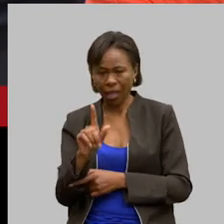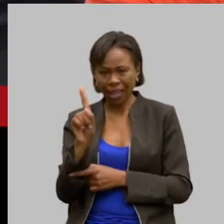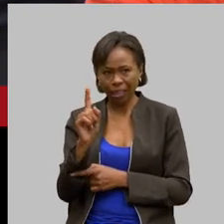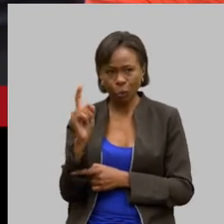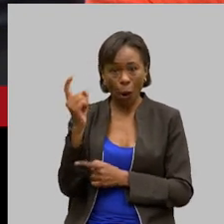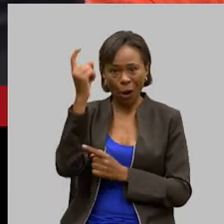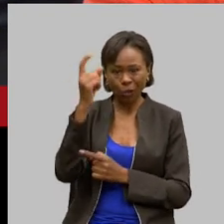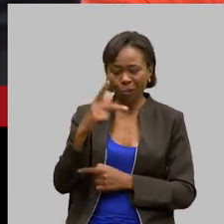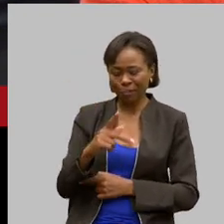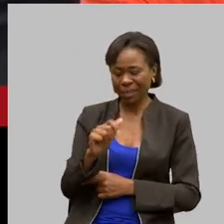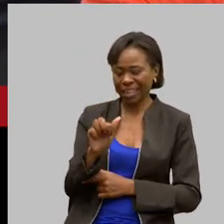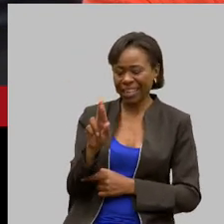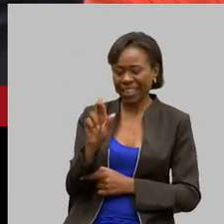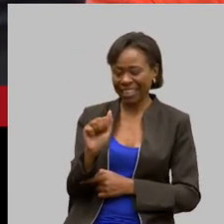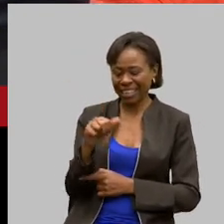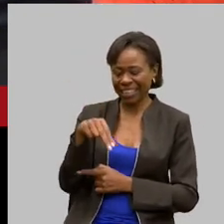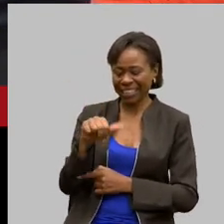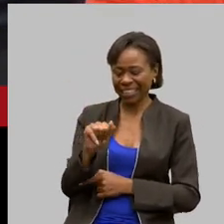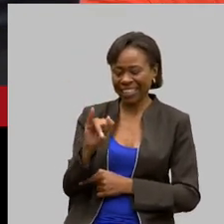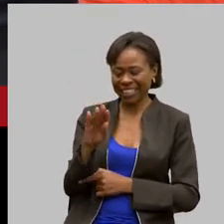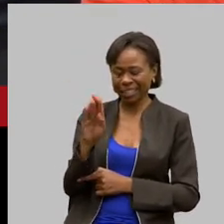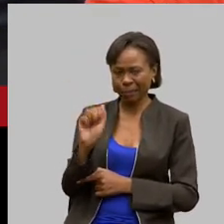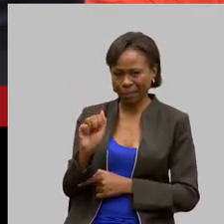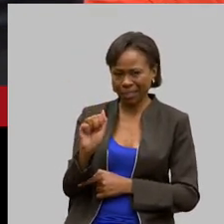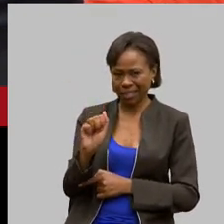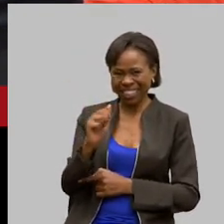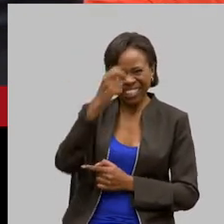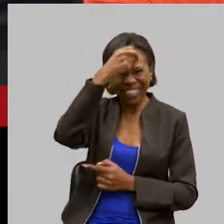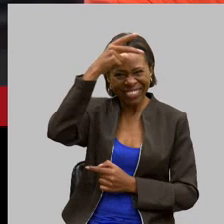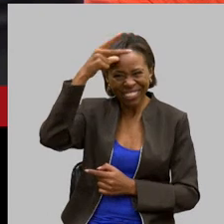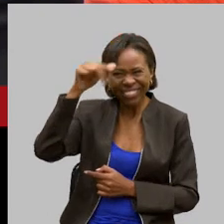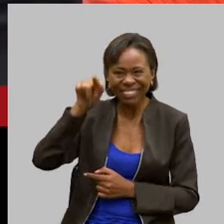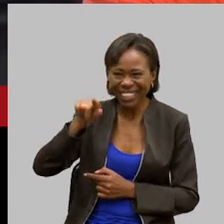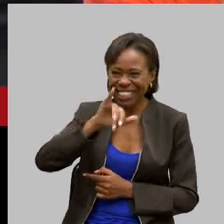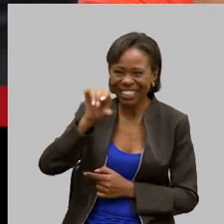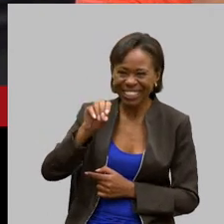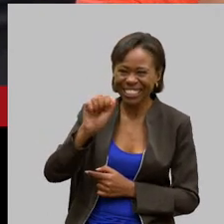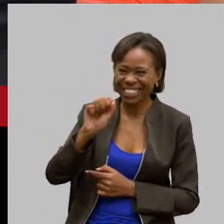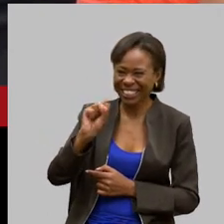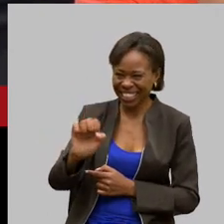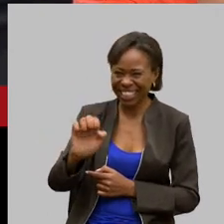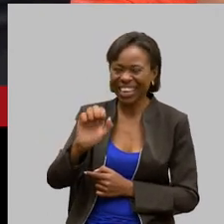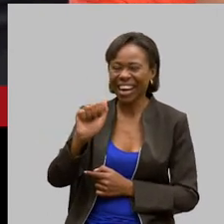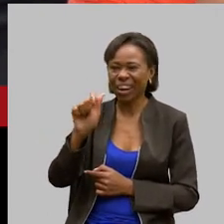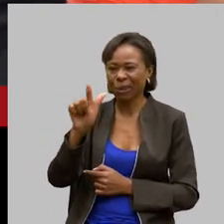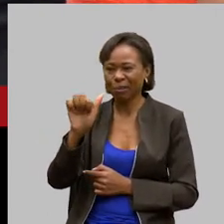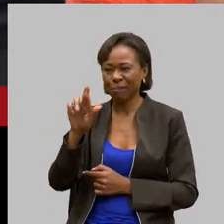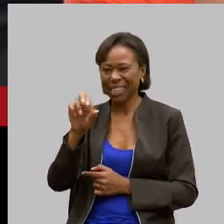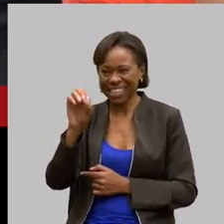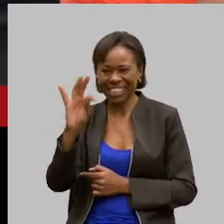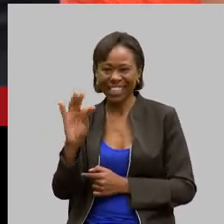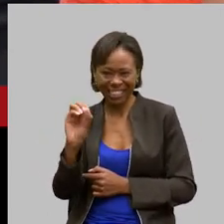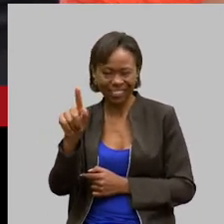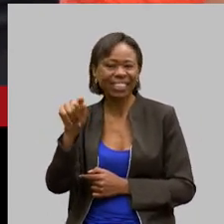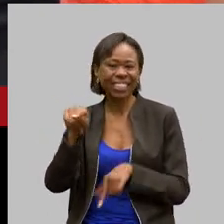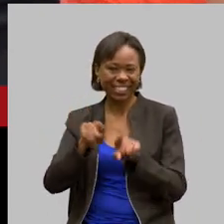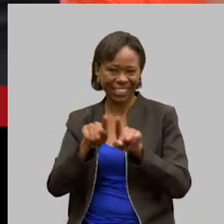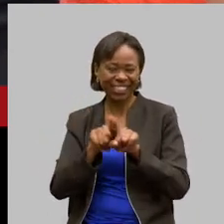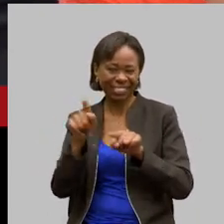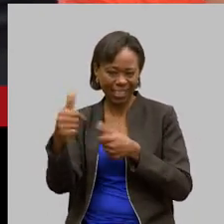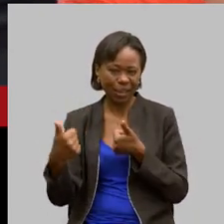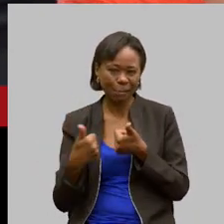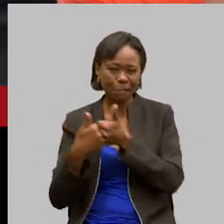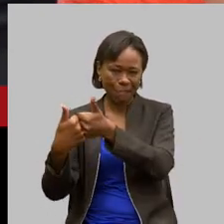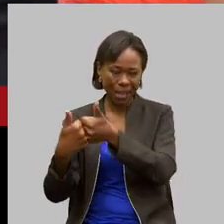região aqui do nosso prefeito do do prefeito Zé Humberto ali perto de Santa Rosa que também tem uma atuação irretocável